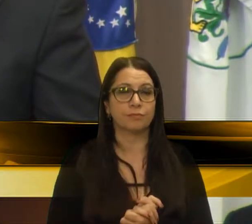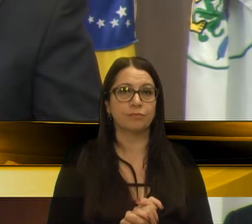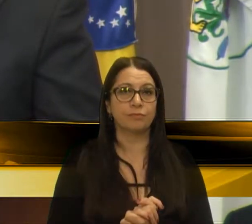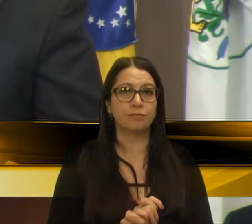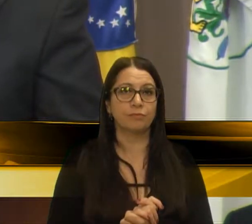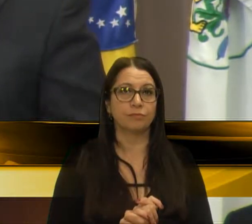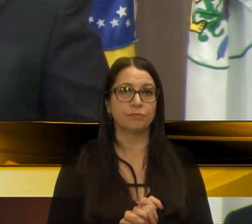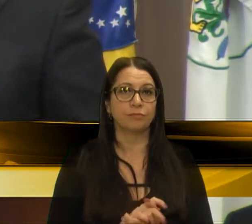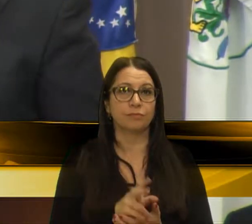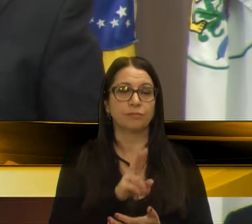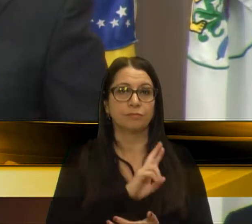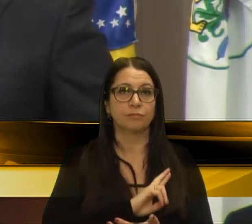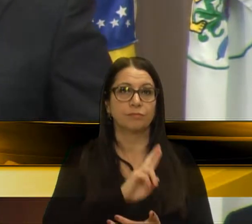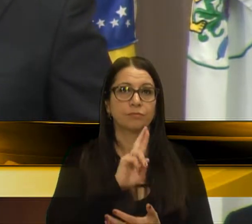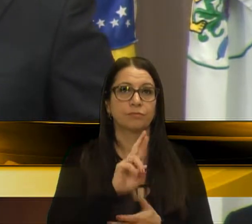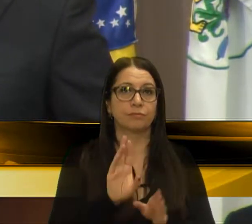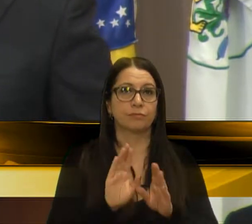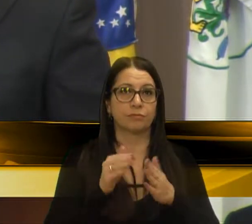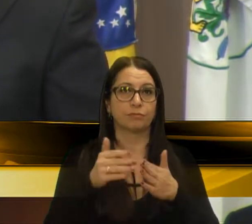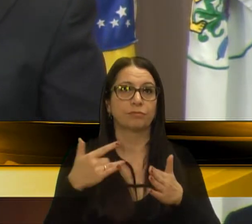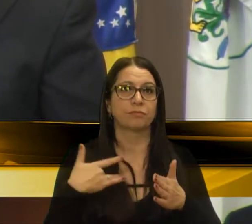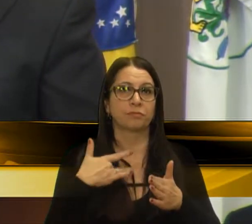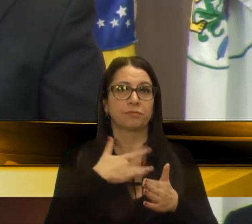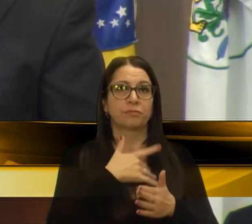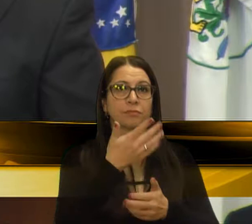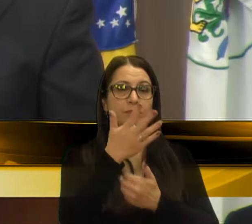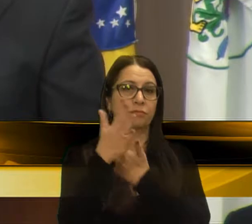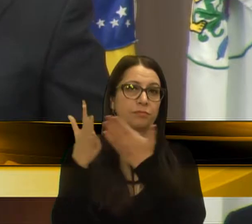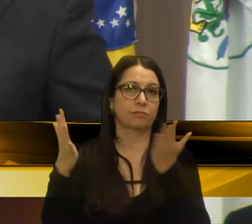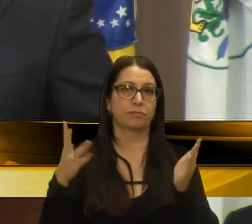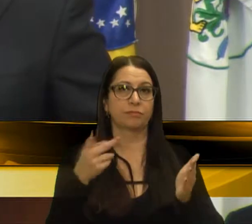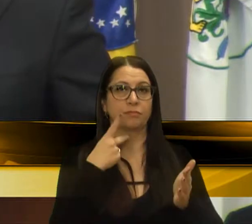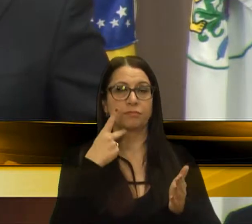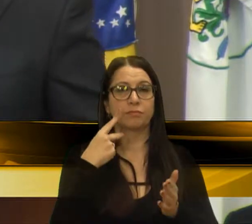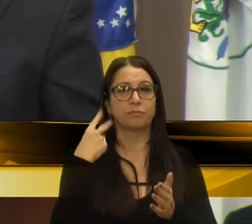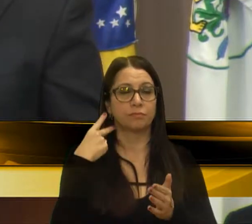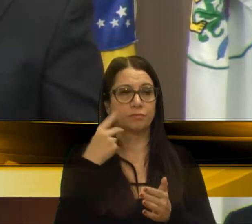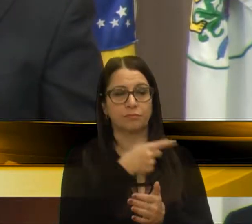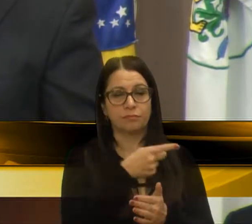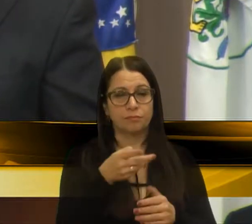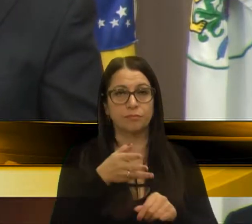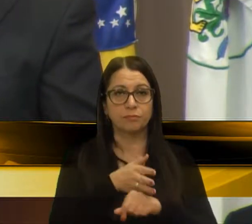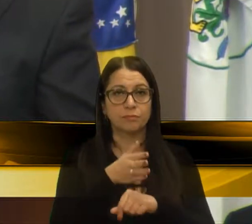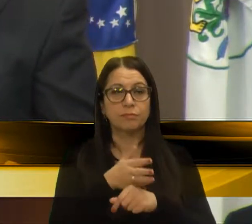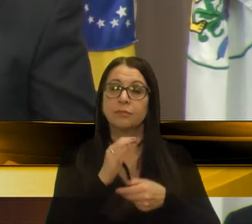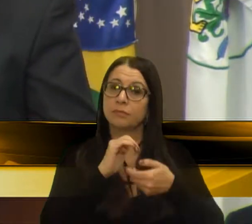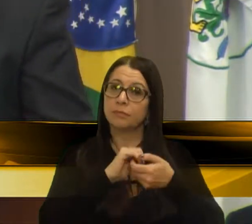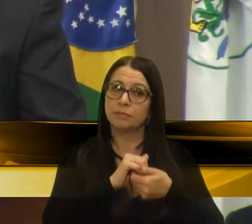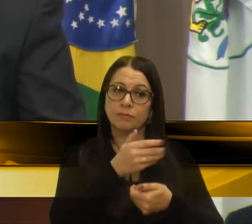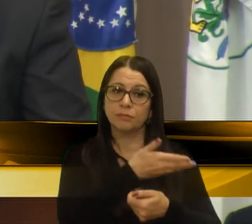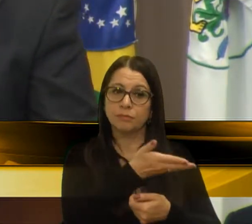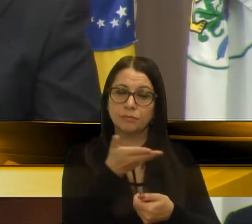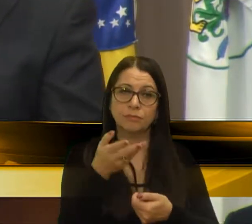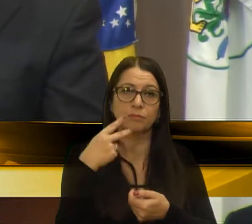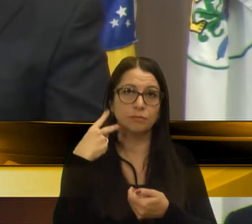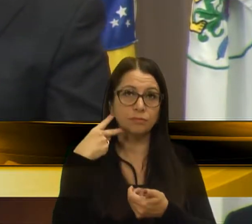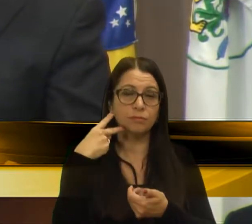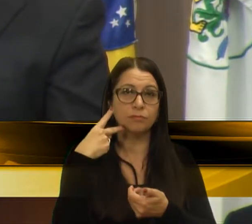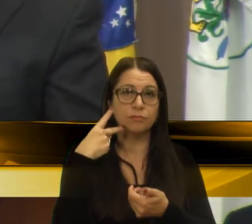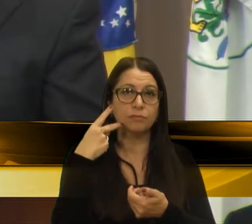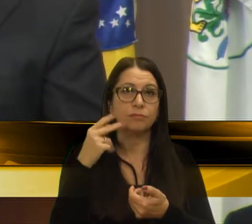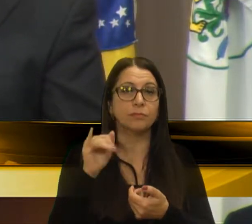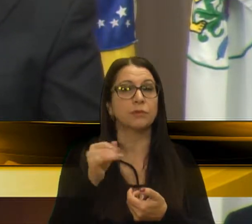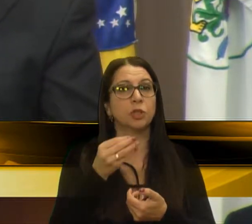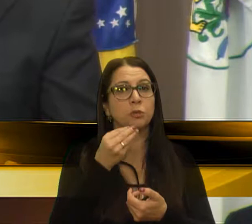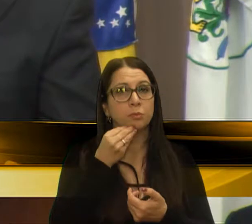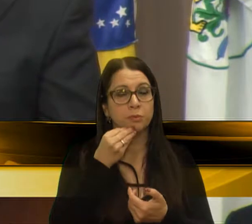Então, em nome da Comissão de Saúde, do Meio Ambiente, já citei os colegas vereadores e saudando os demais vereadores, né, por nos